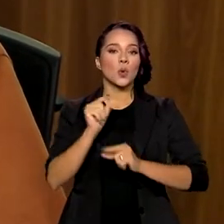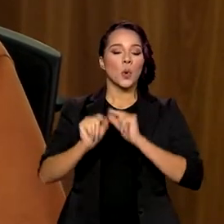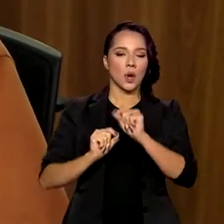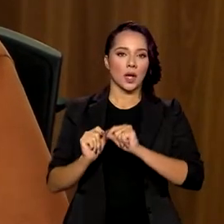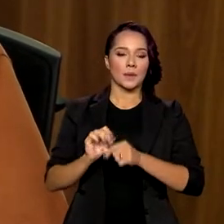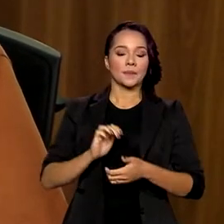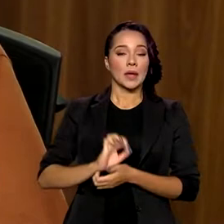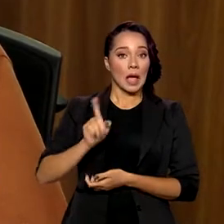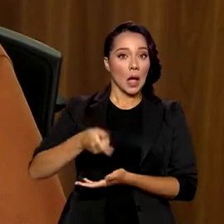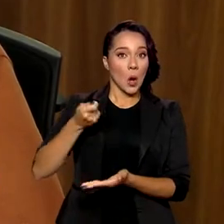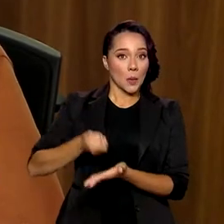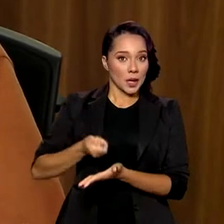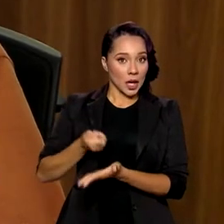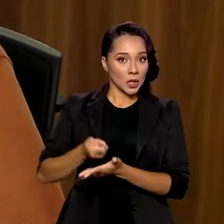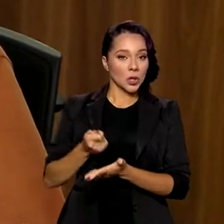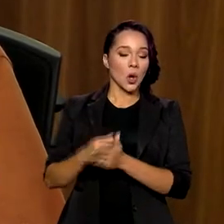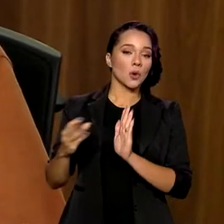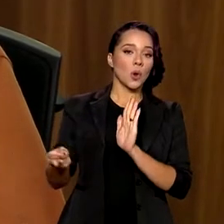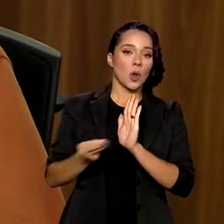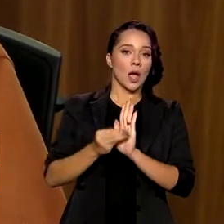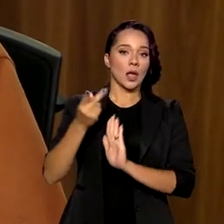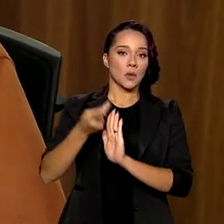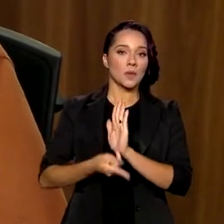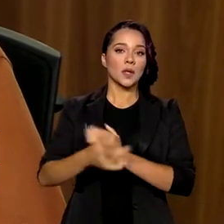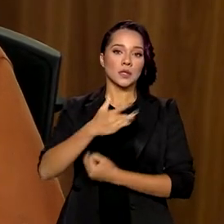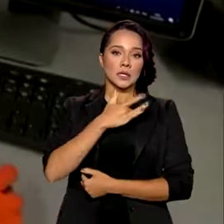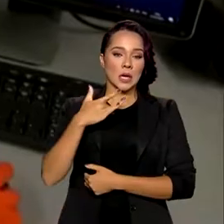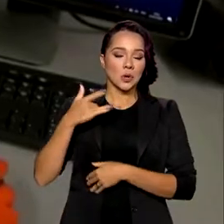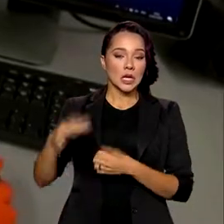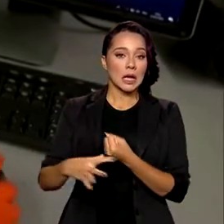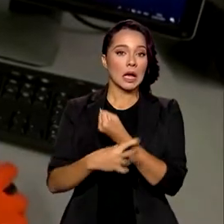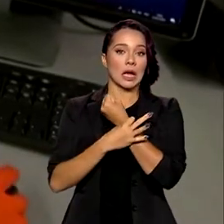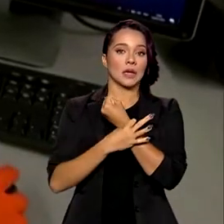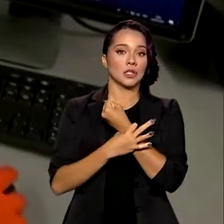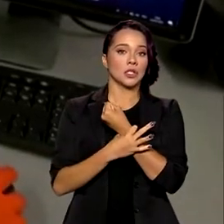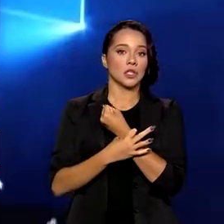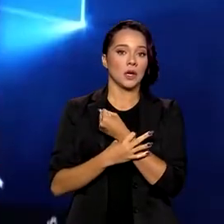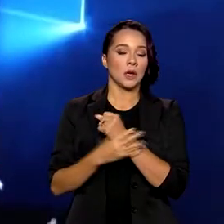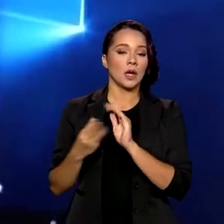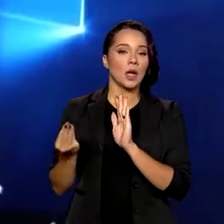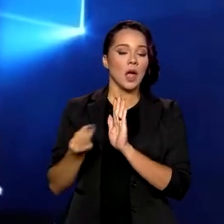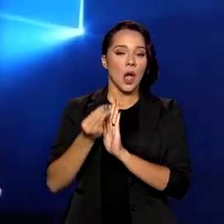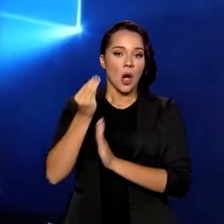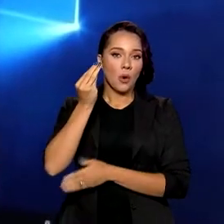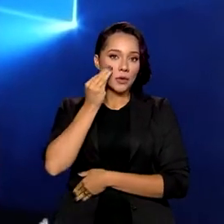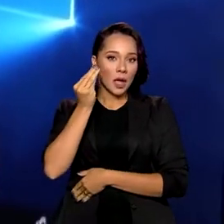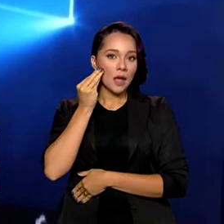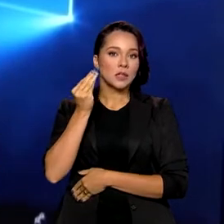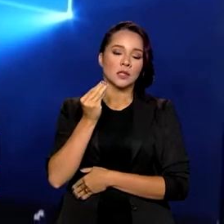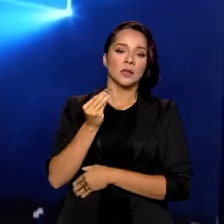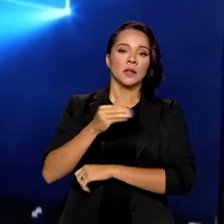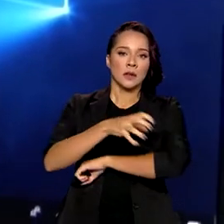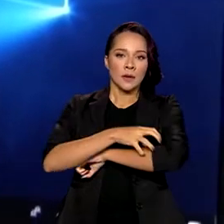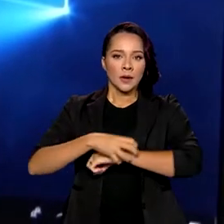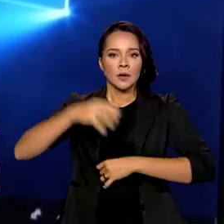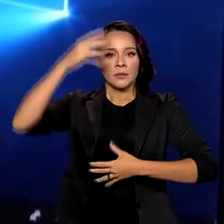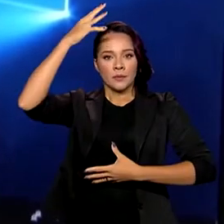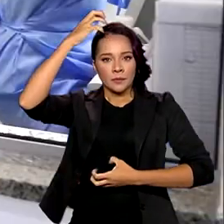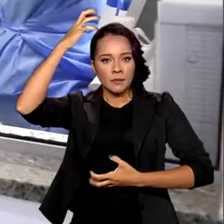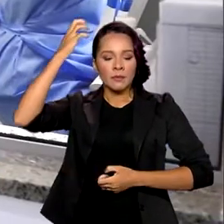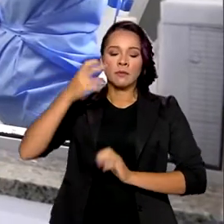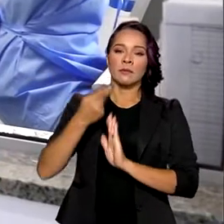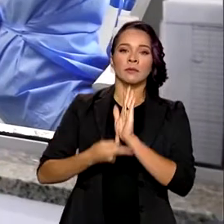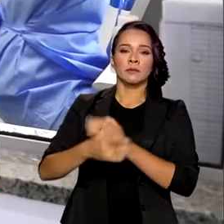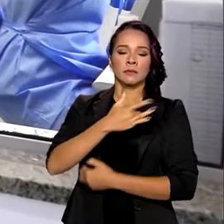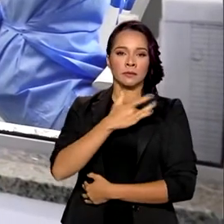tornar obrigatório aí a inclusão, né, garantir essa inclusão da realização do teste nos